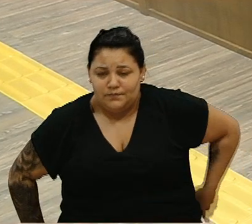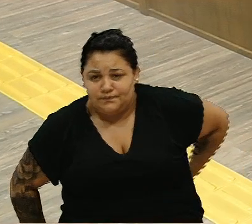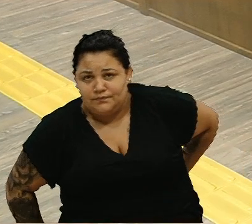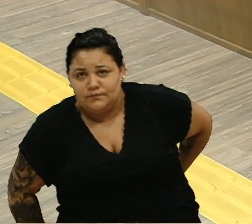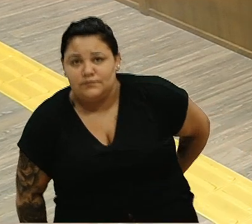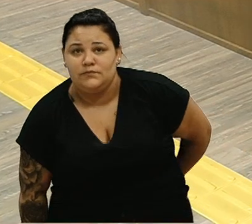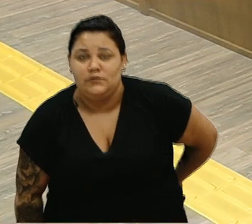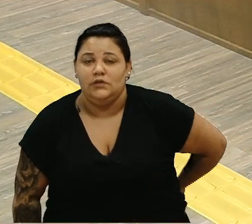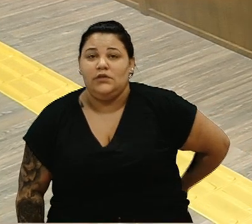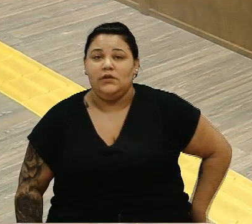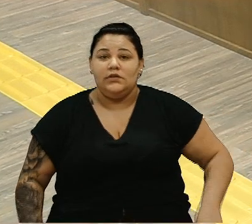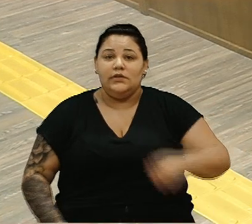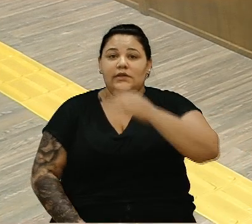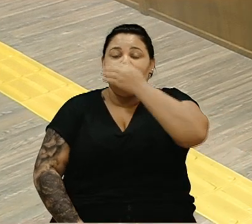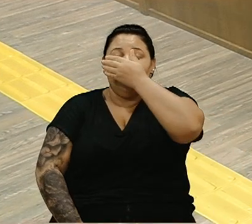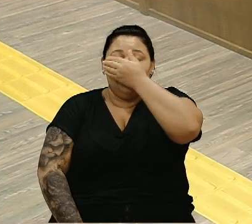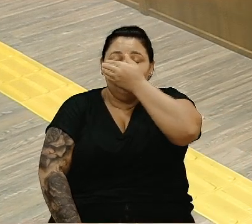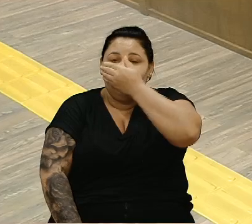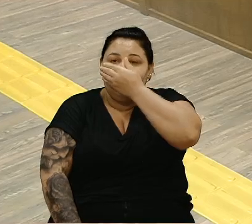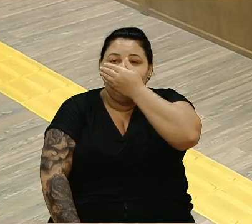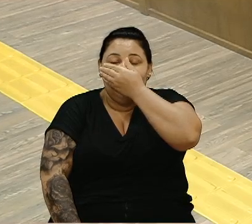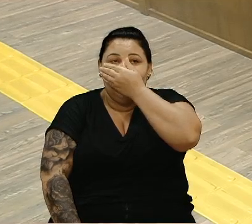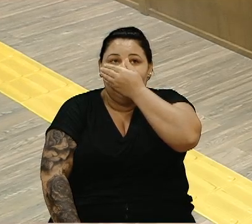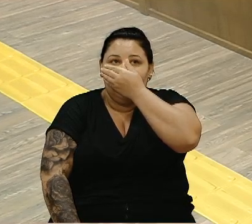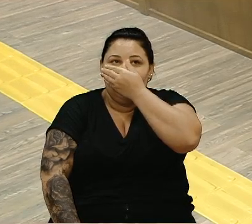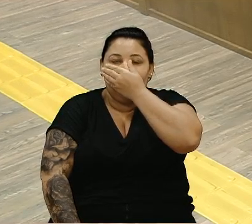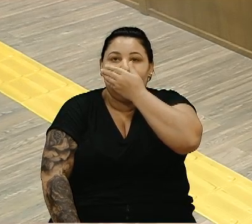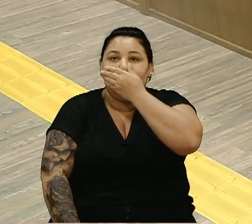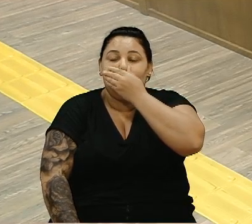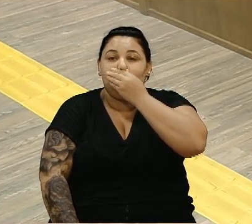Da tribuna, vereador Ramon Teles.